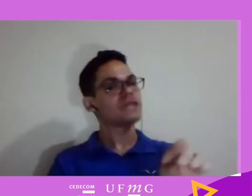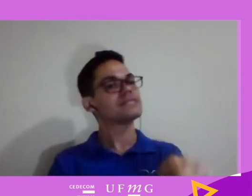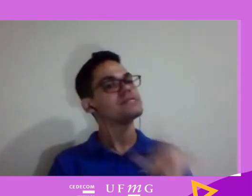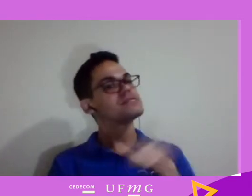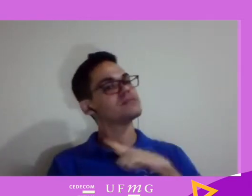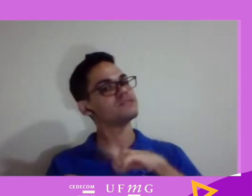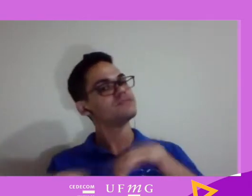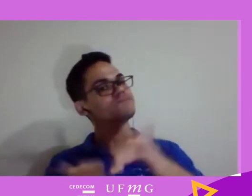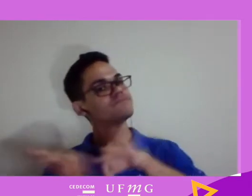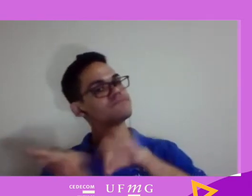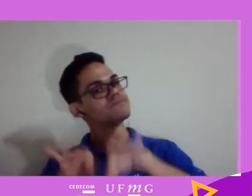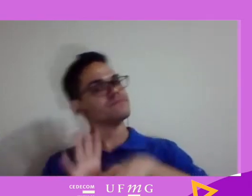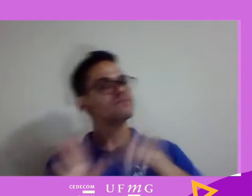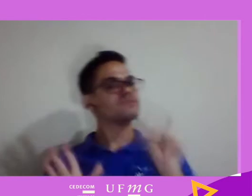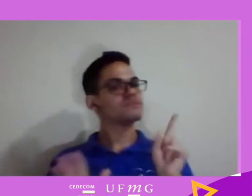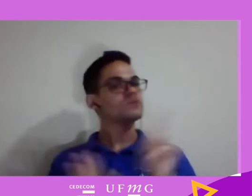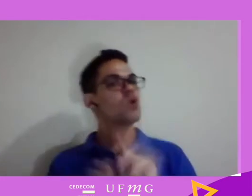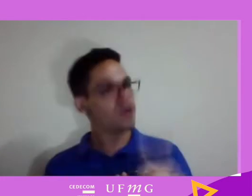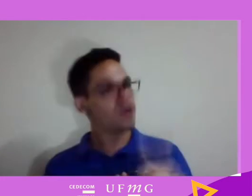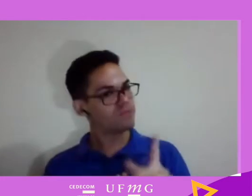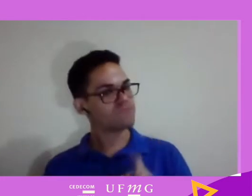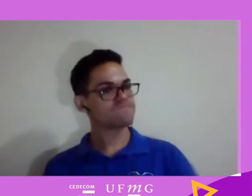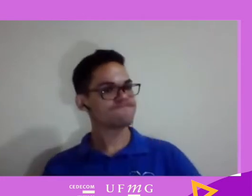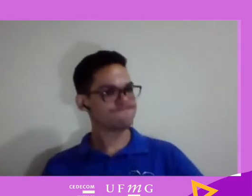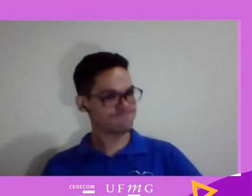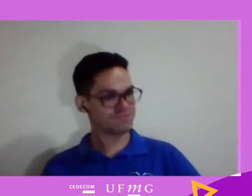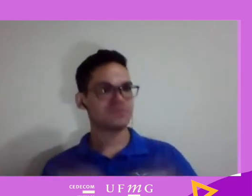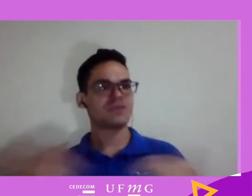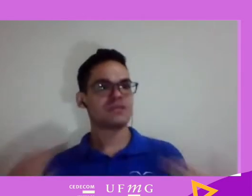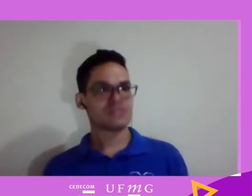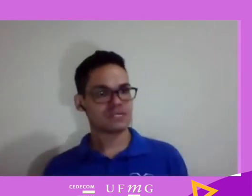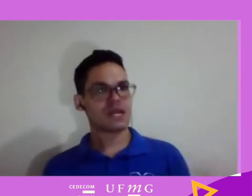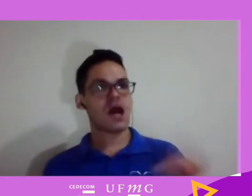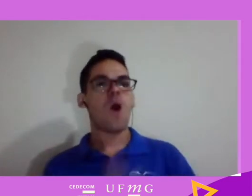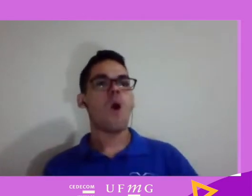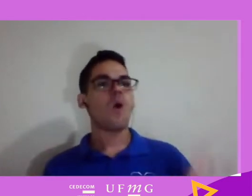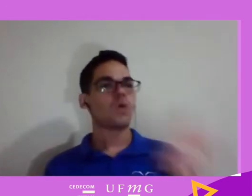buscar um perfil que conseguiu